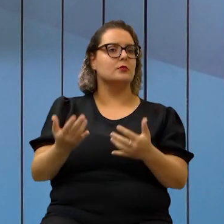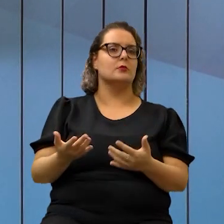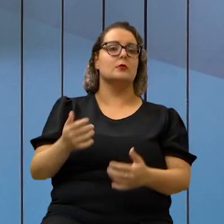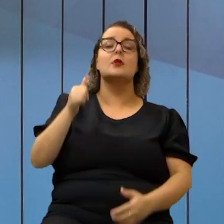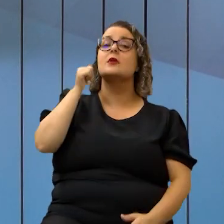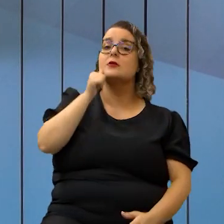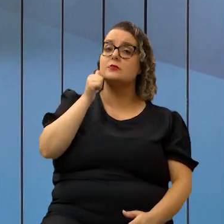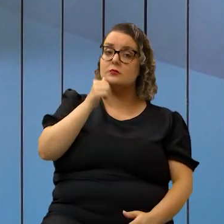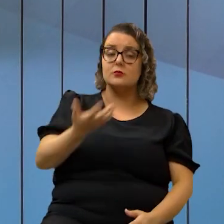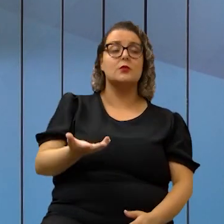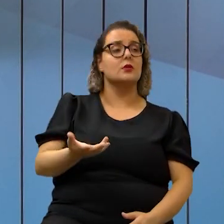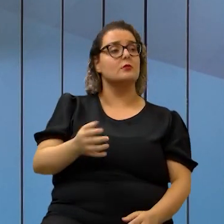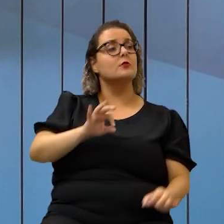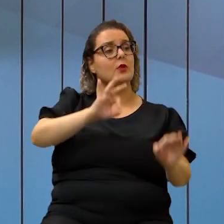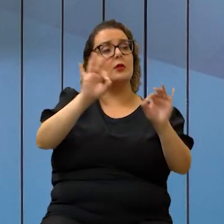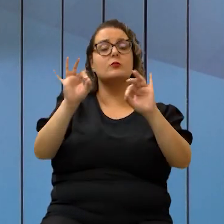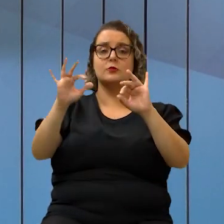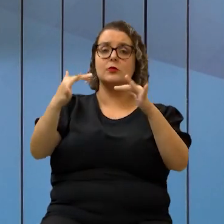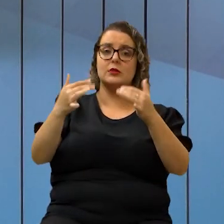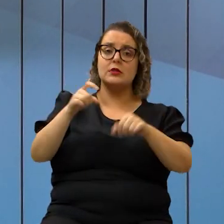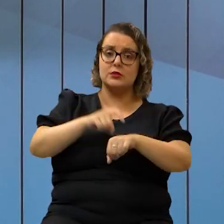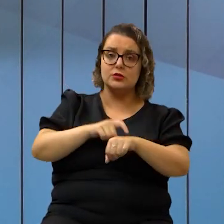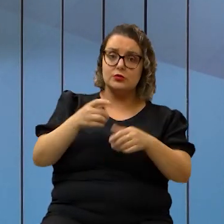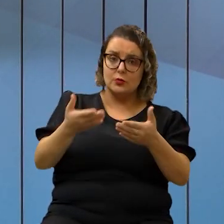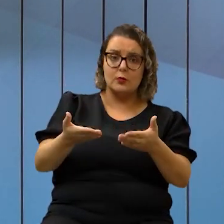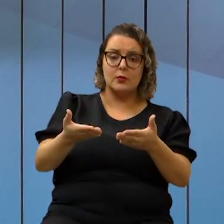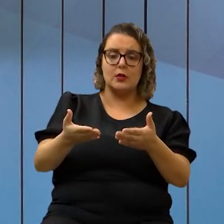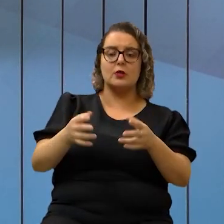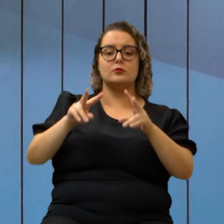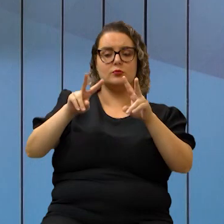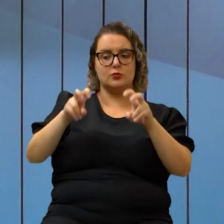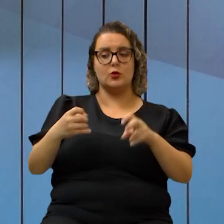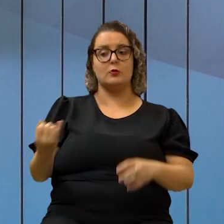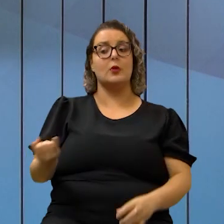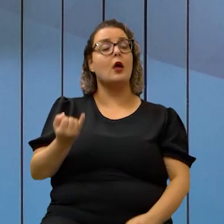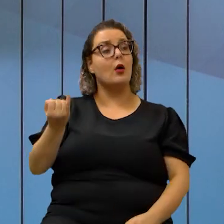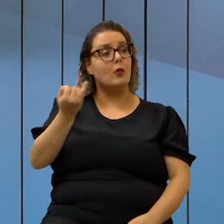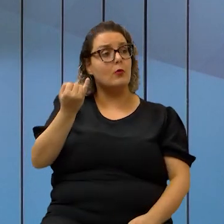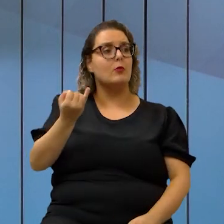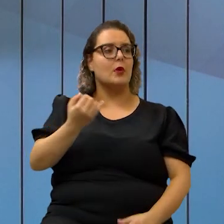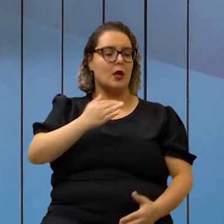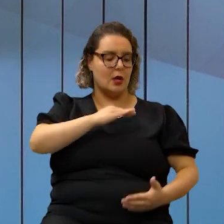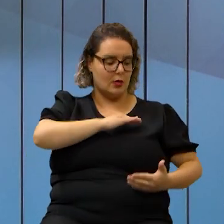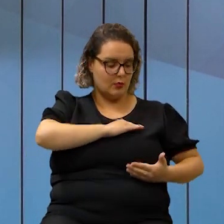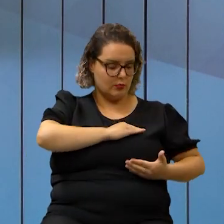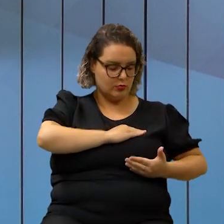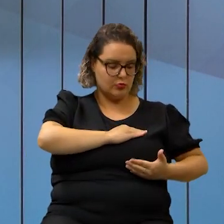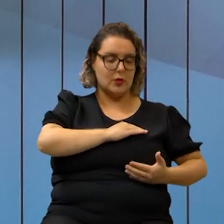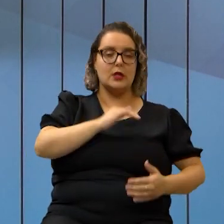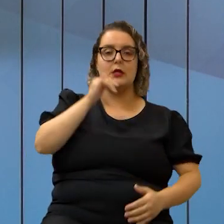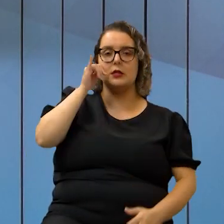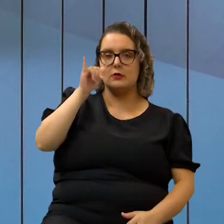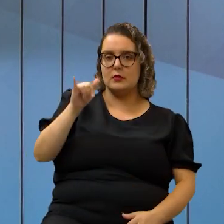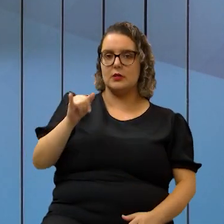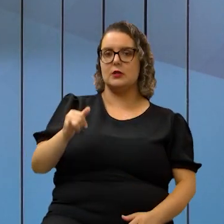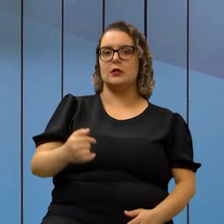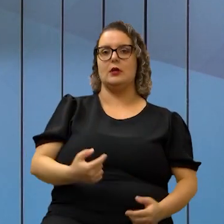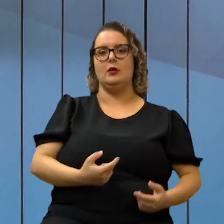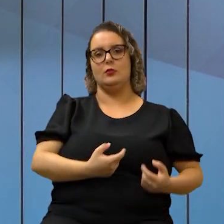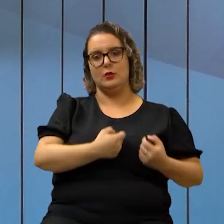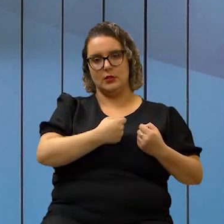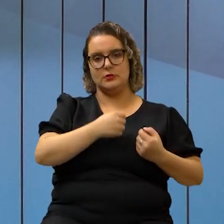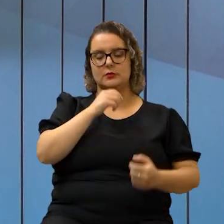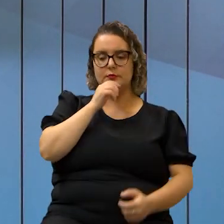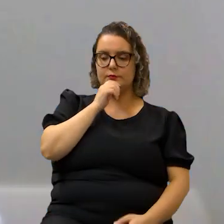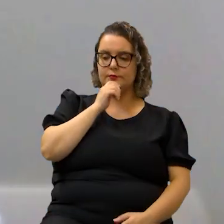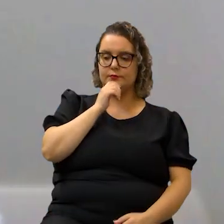você deixasse um recado para as mulheres que estão nos assistindo nesse momento sobre a importância da mamografia, da prevenção.